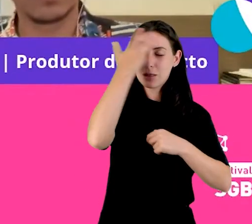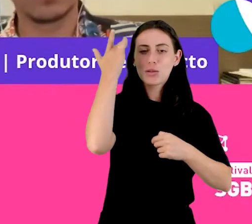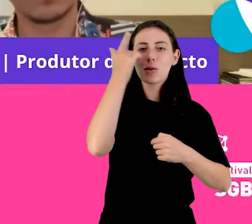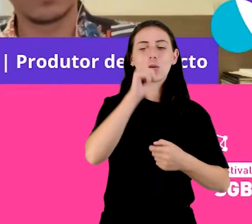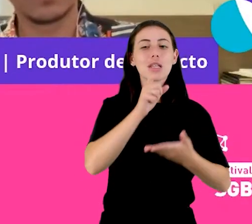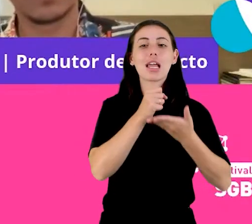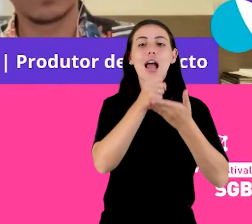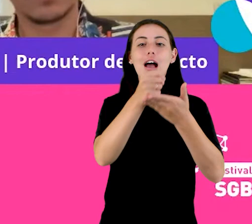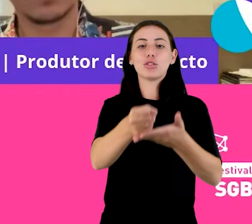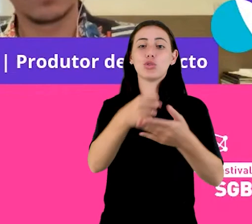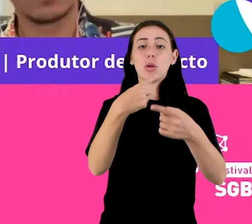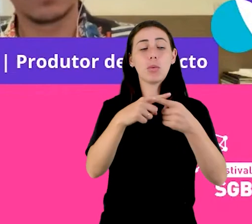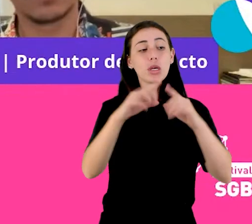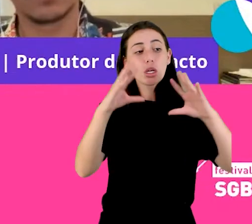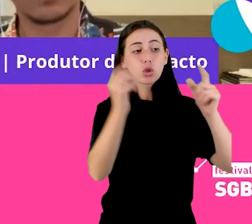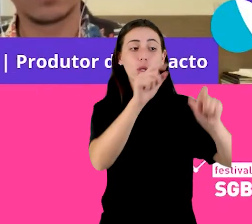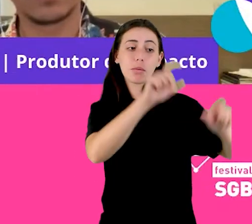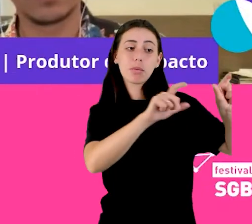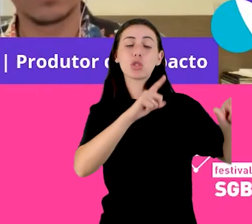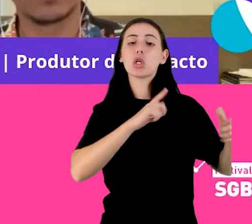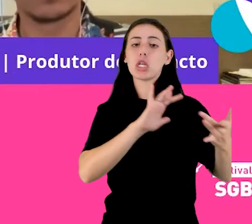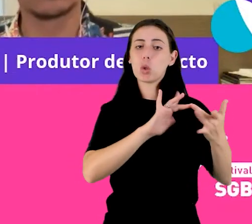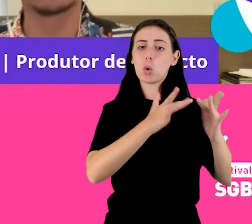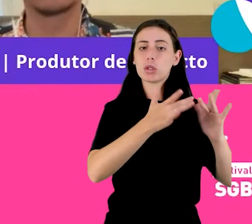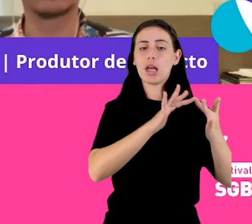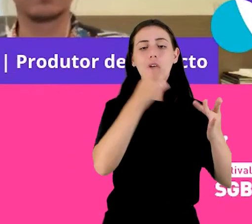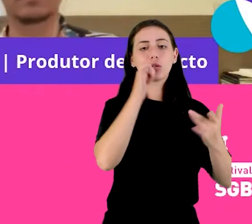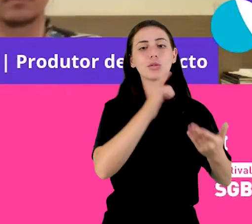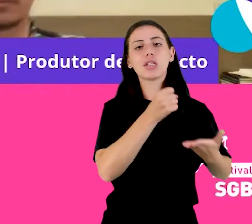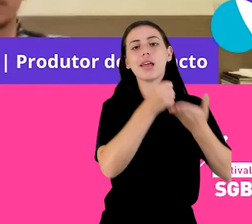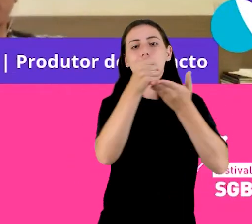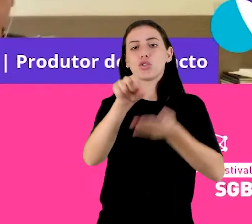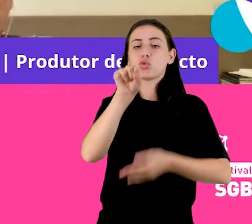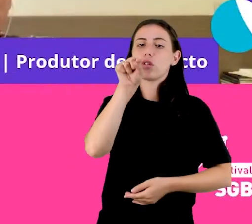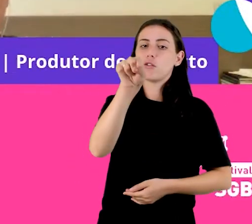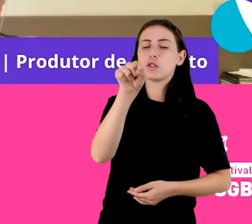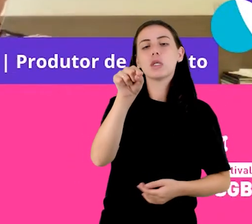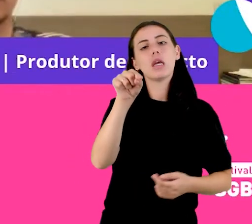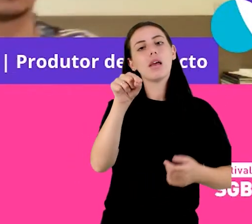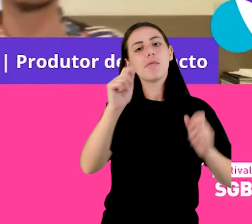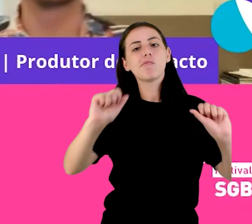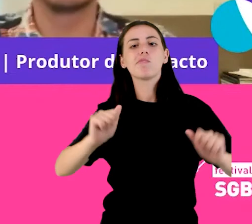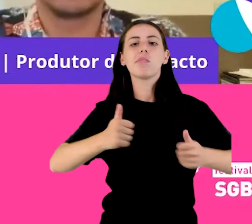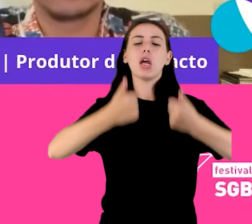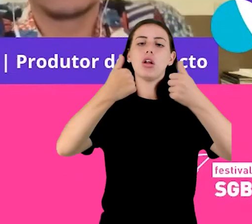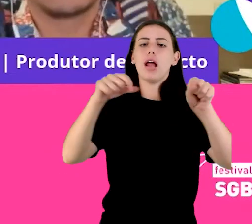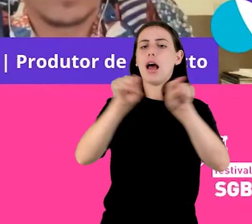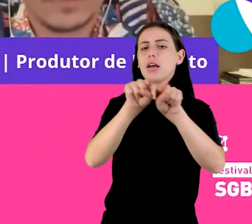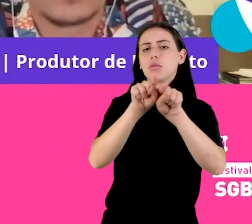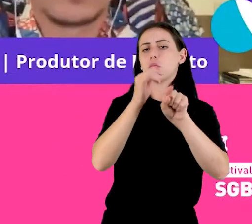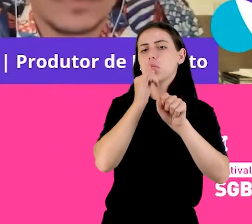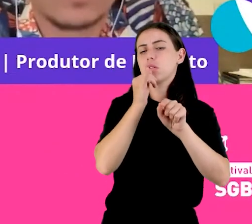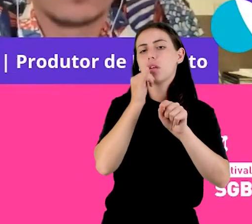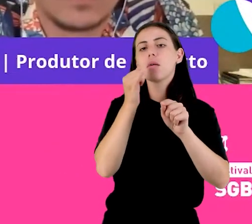durante o encontro, e virtual também isso acontece, né? As pessoas começam a ajudar, porque todo mundo tem algum contato